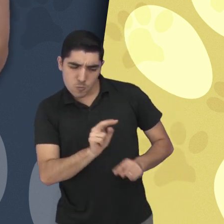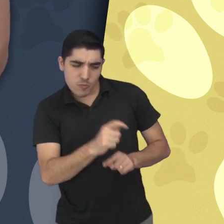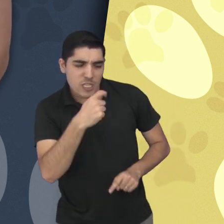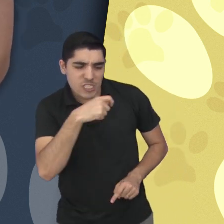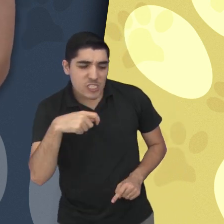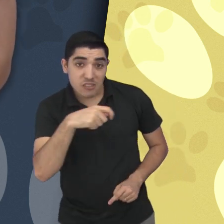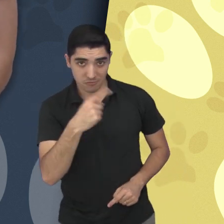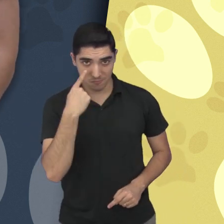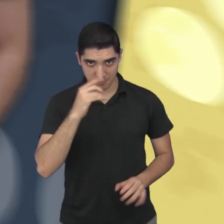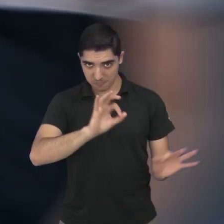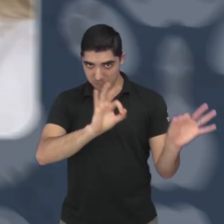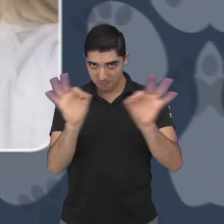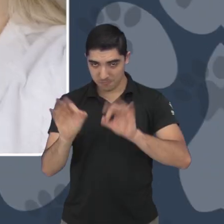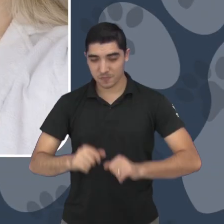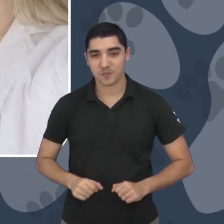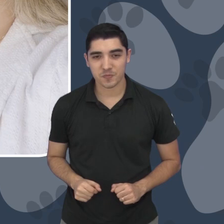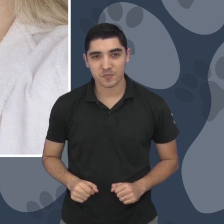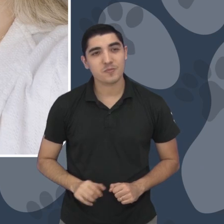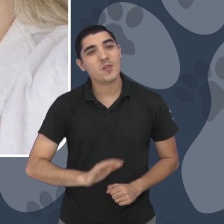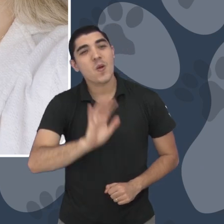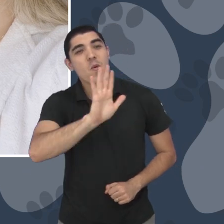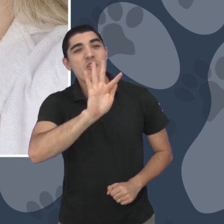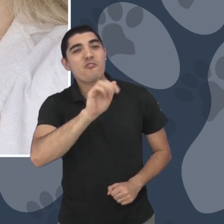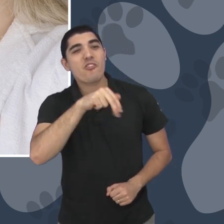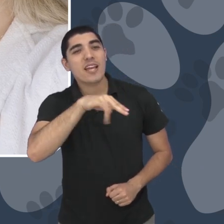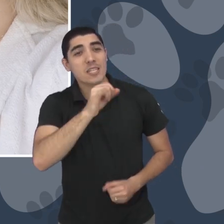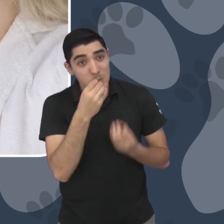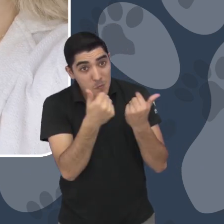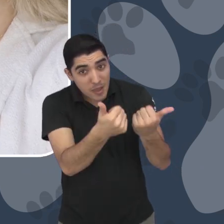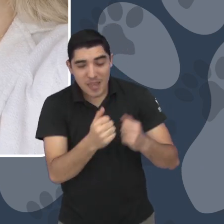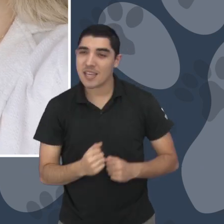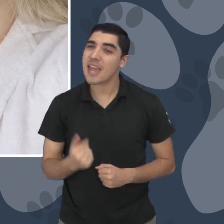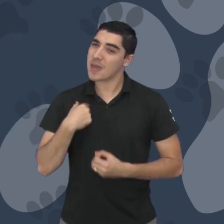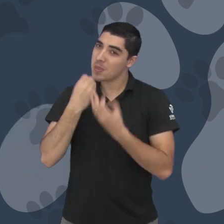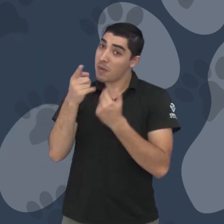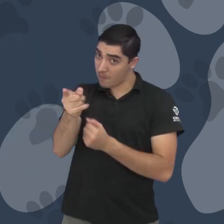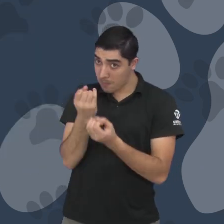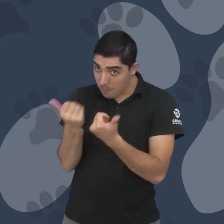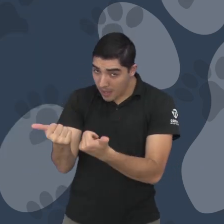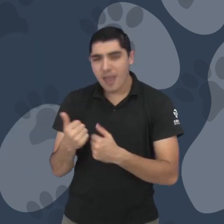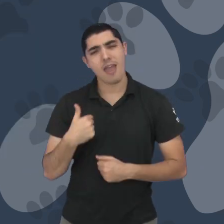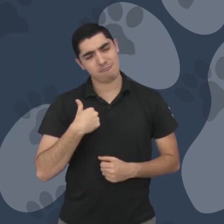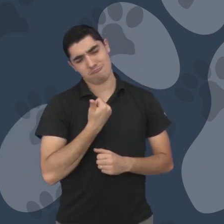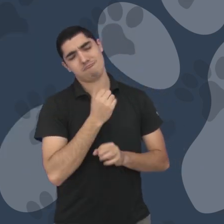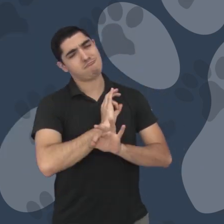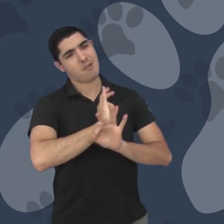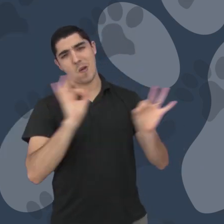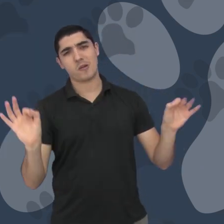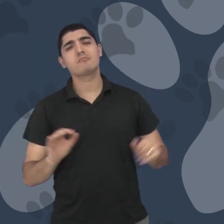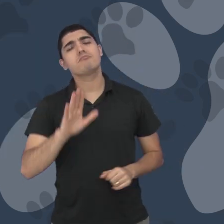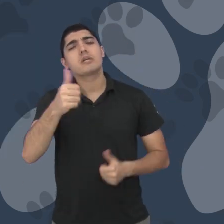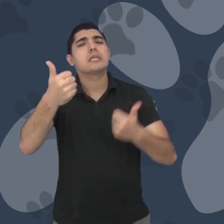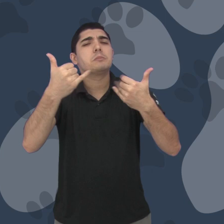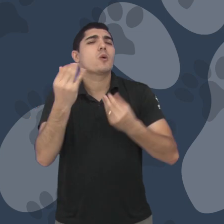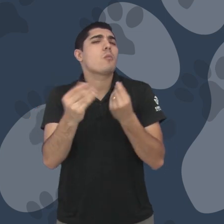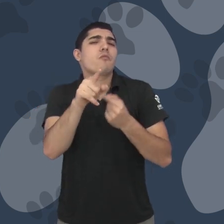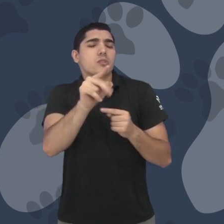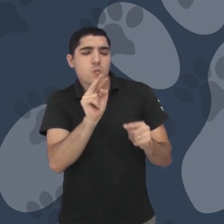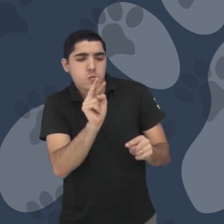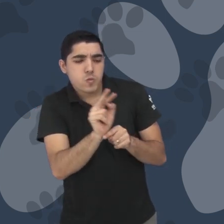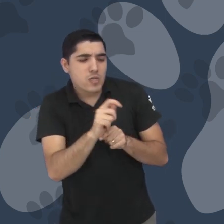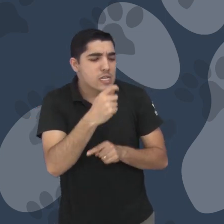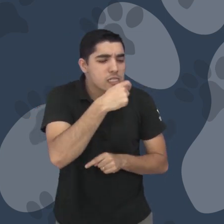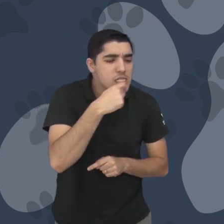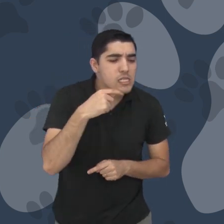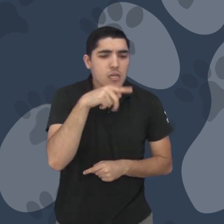Vamos falar com ela? E aí, Fanny, tudo bem? Tudo bem, e você? Tudo bem por aqui também. Me fala um pouquinho sobre os cuidados que você tem com os